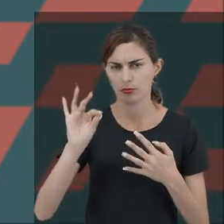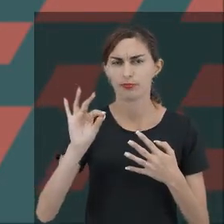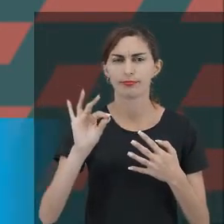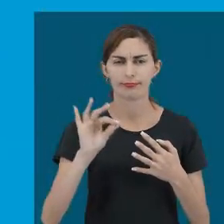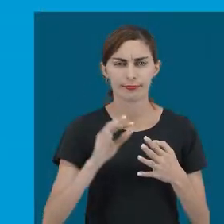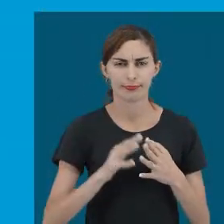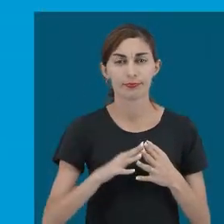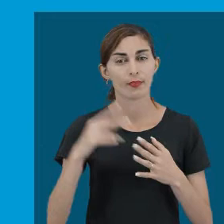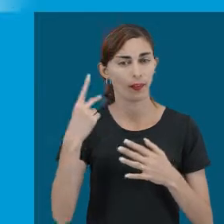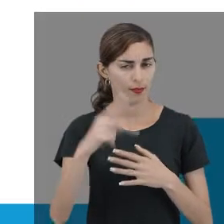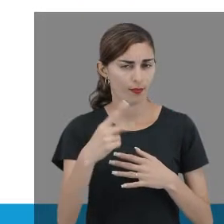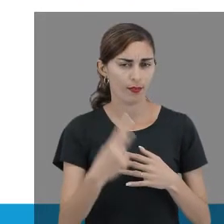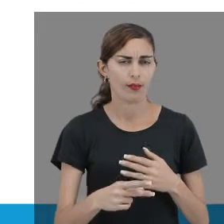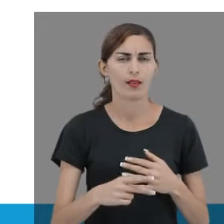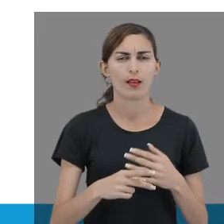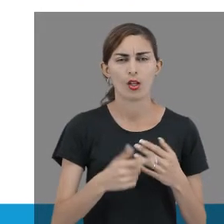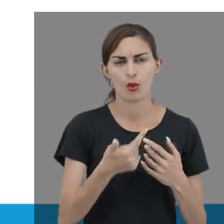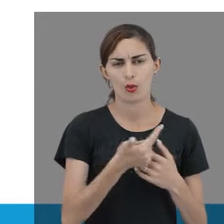Esse óbito confirmado,